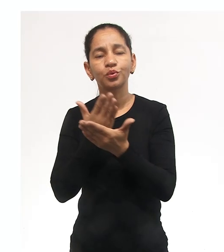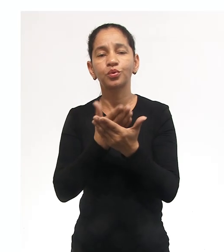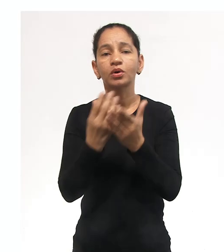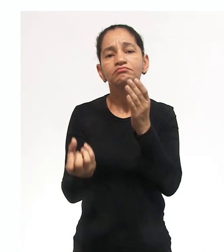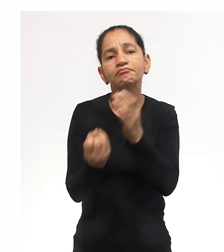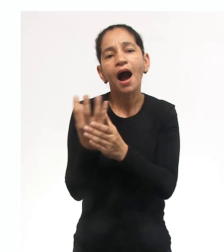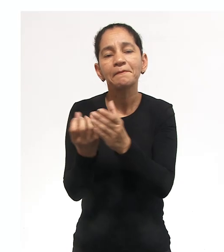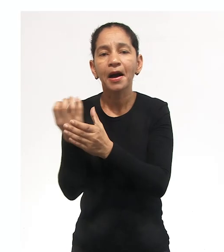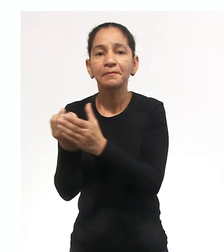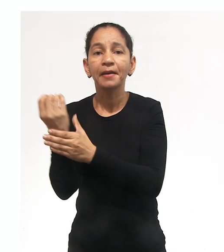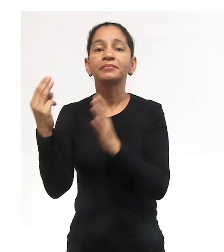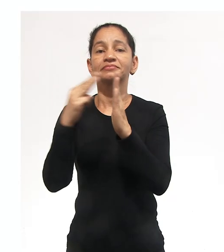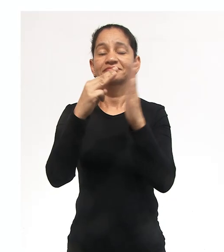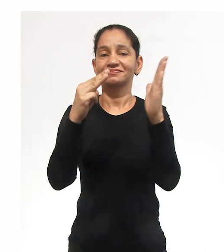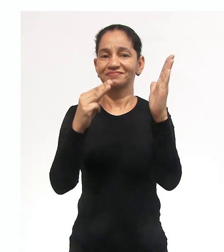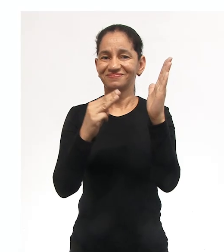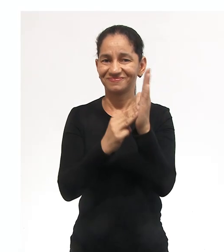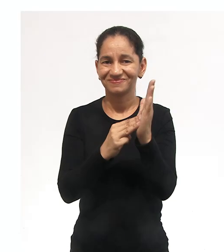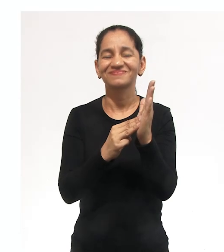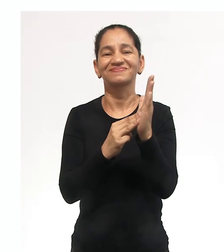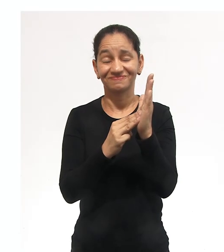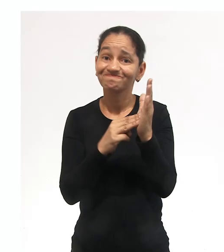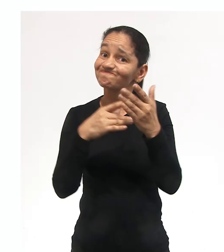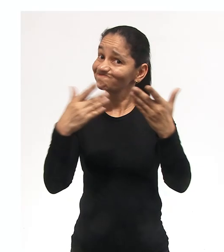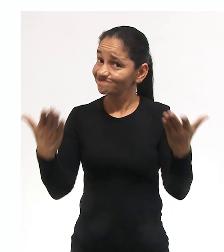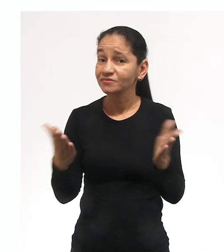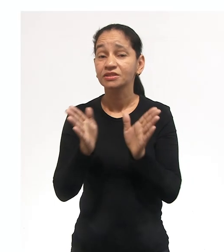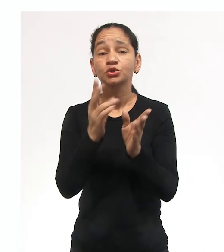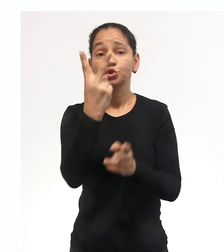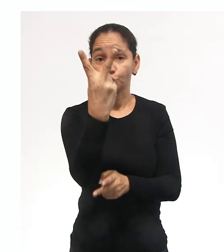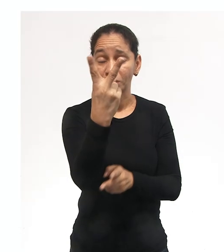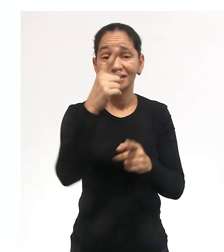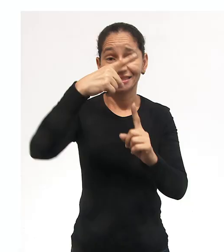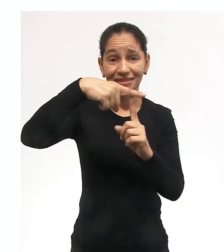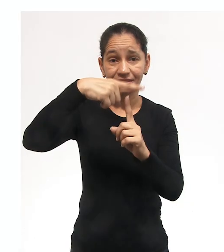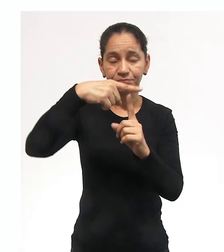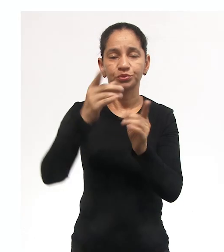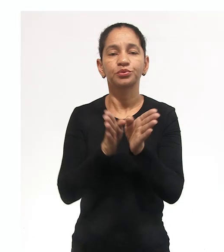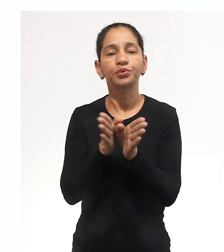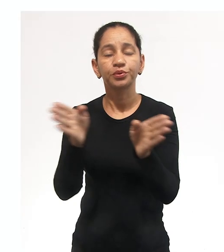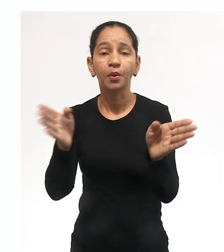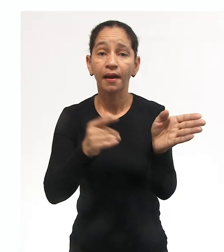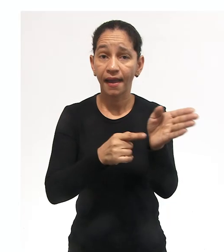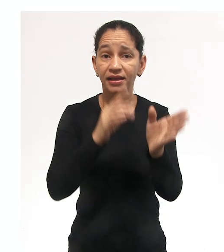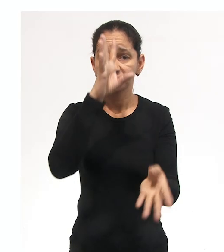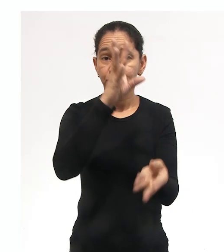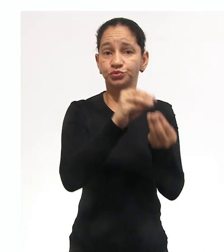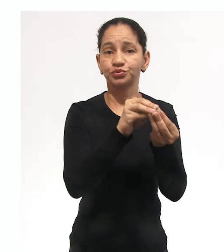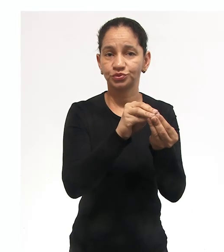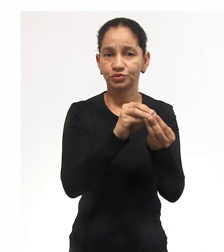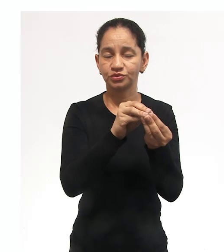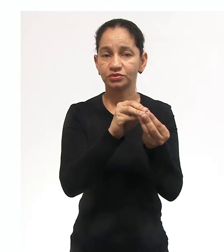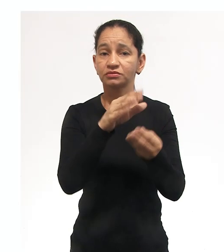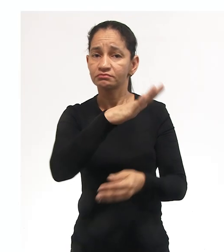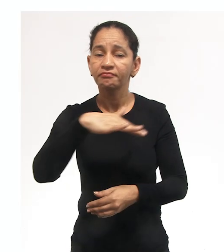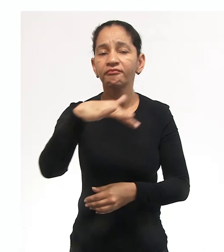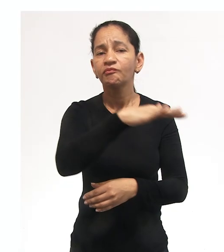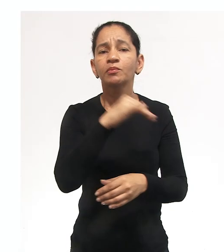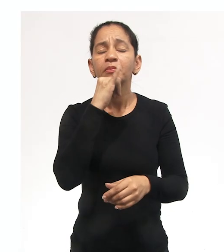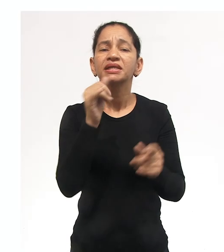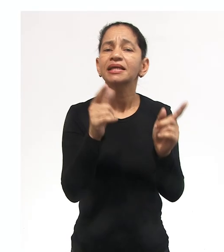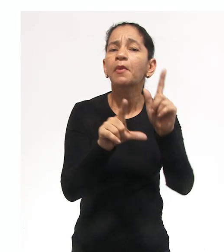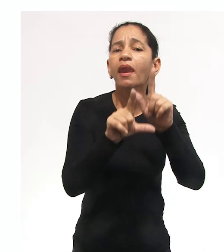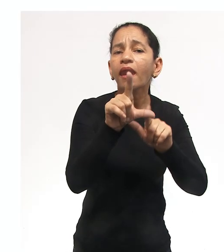E desses estudos surgiram os métodos alfabéticos, os sintéticos e os analíticos.